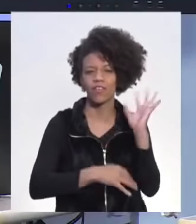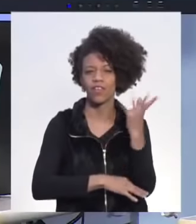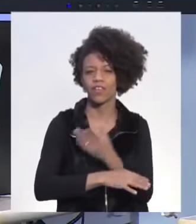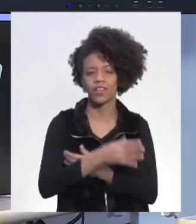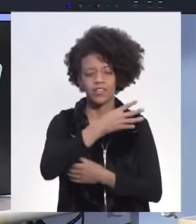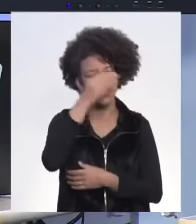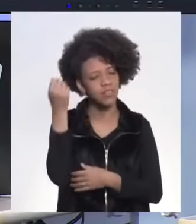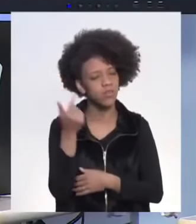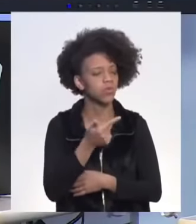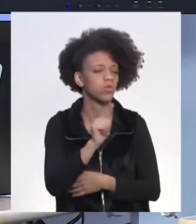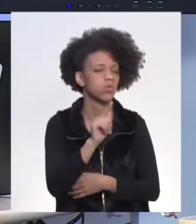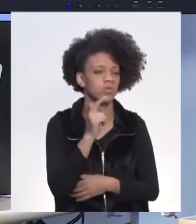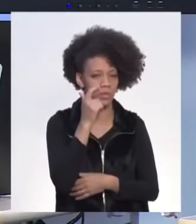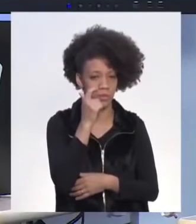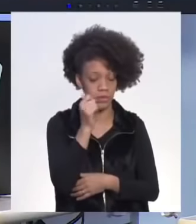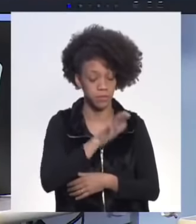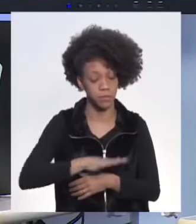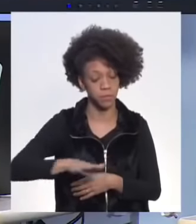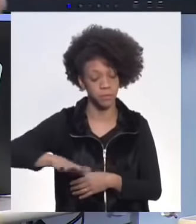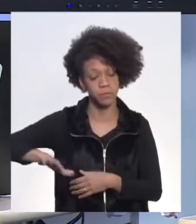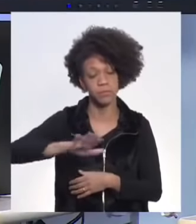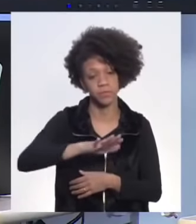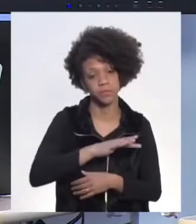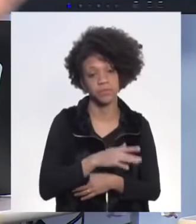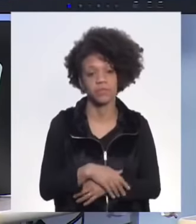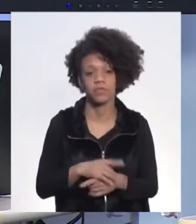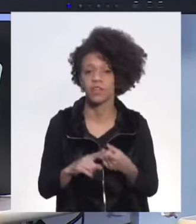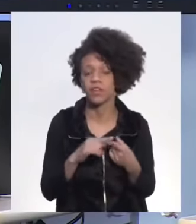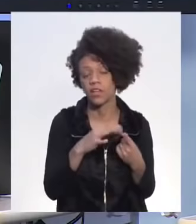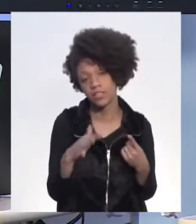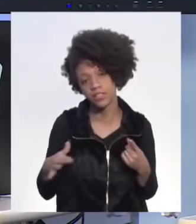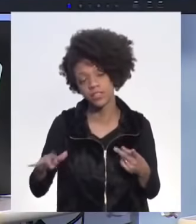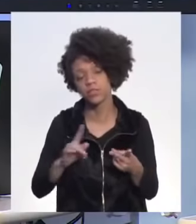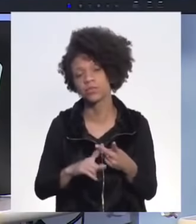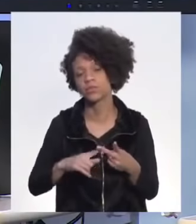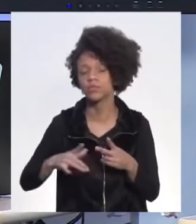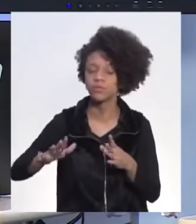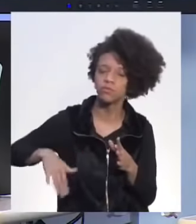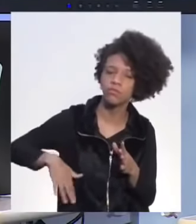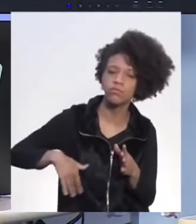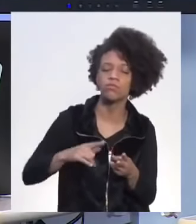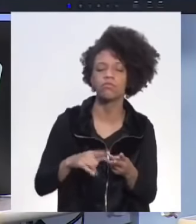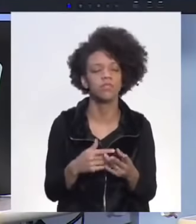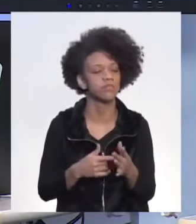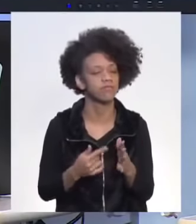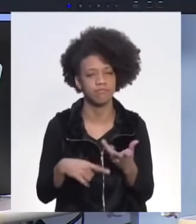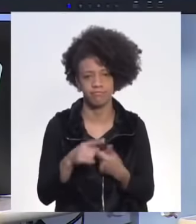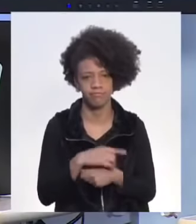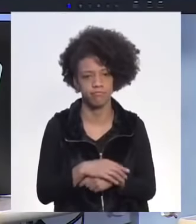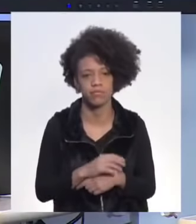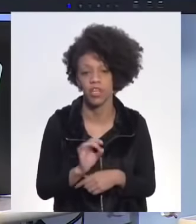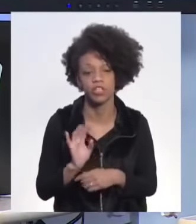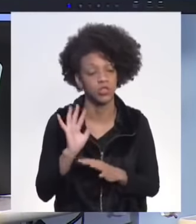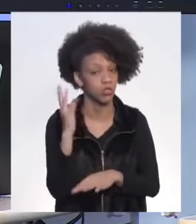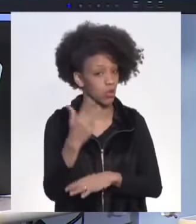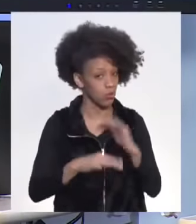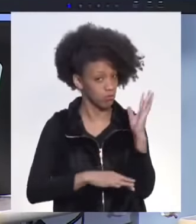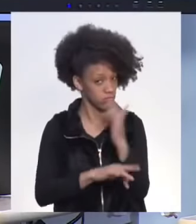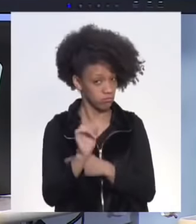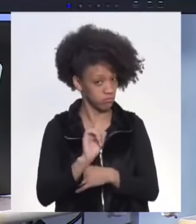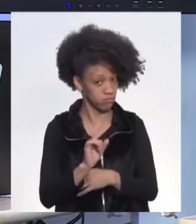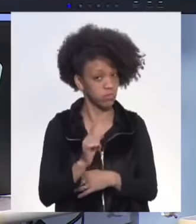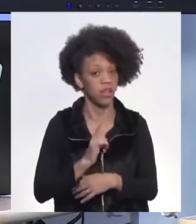Como é que eu posso dizer? Ambientes, aí nós temos os rios, nós temos os mares, os oceanos, enfim, né? E aí, não só a floresta como terra, temos